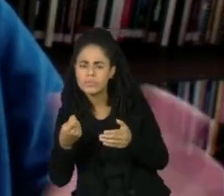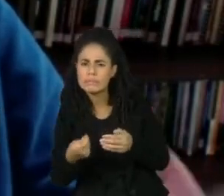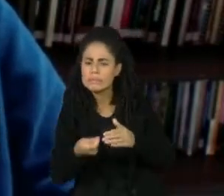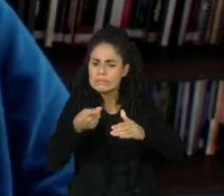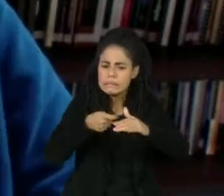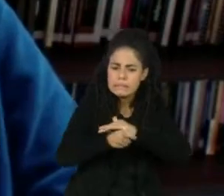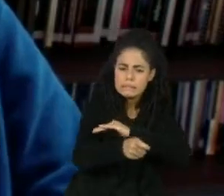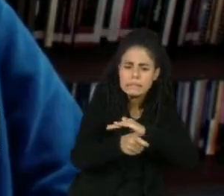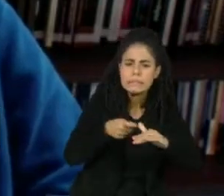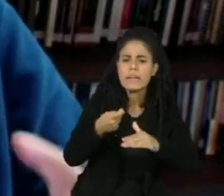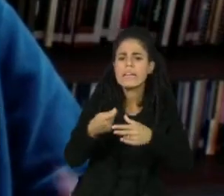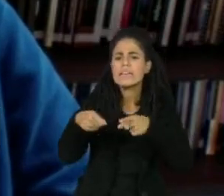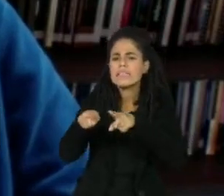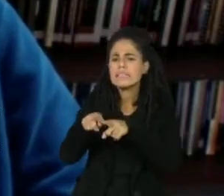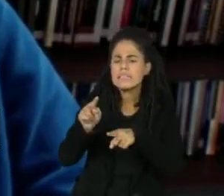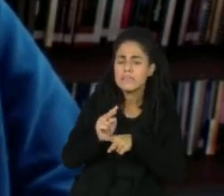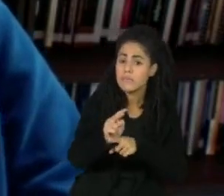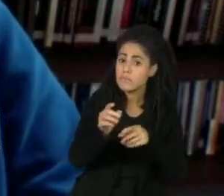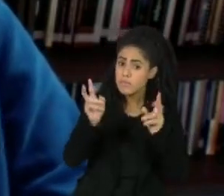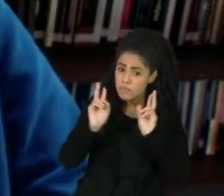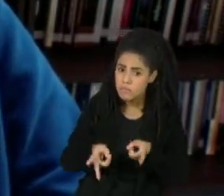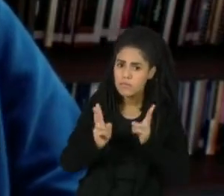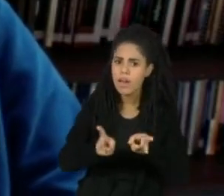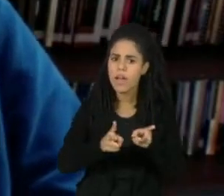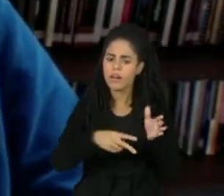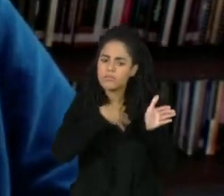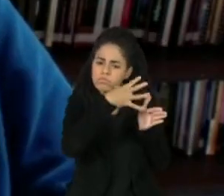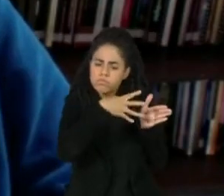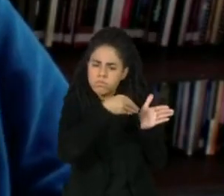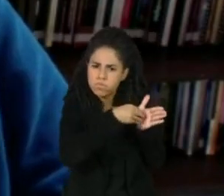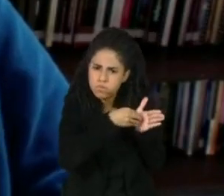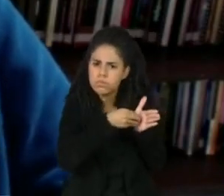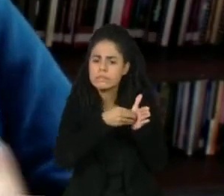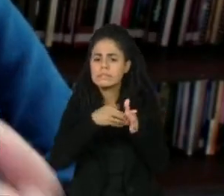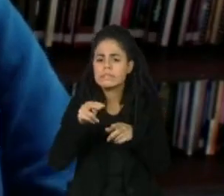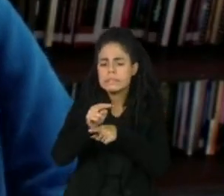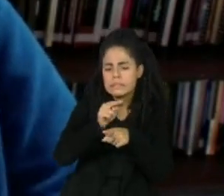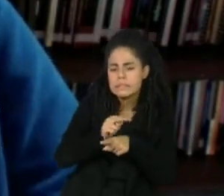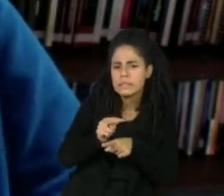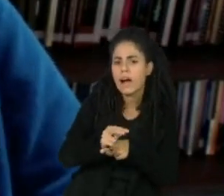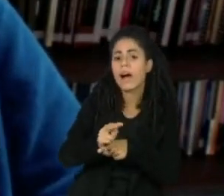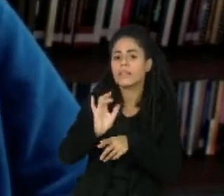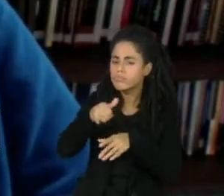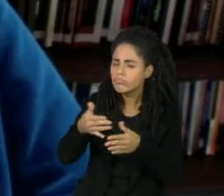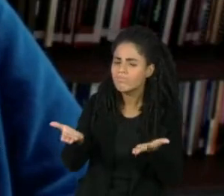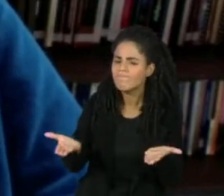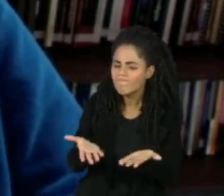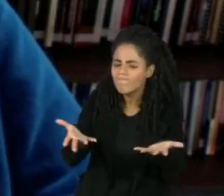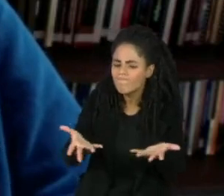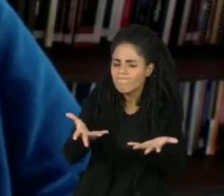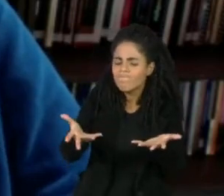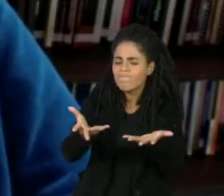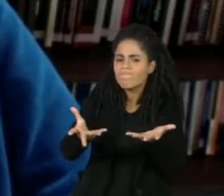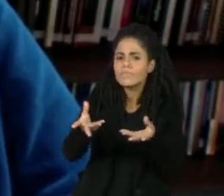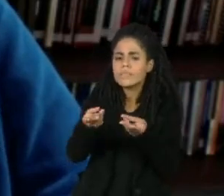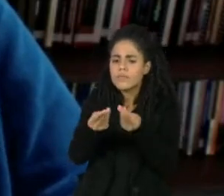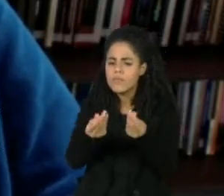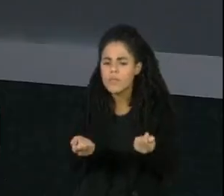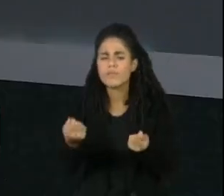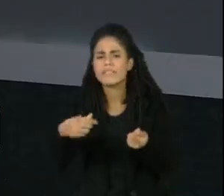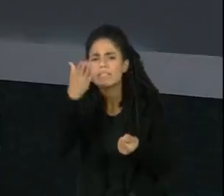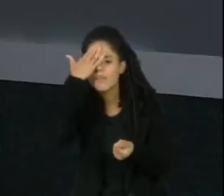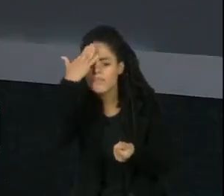que populações amazônicas, sejam rurais, sejam urbanas, se insiram muito fortemente nessa nova